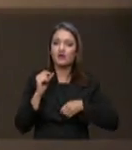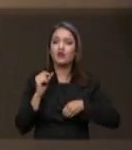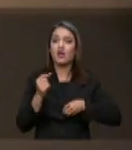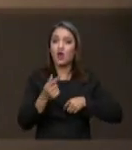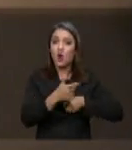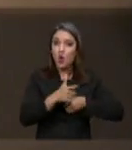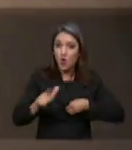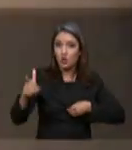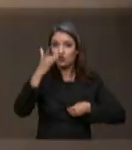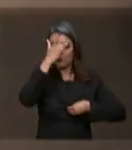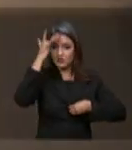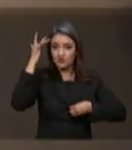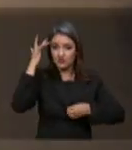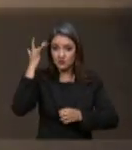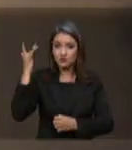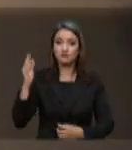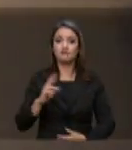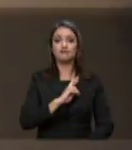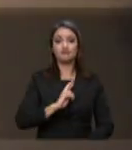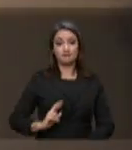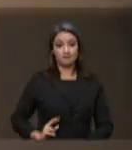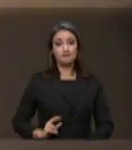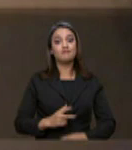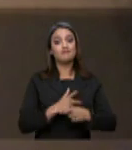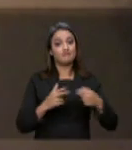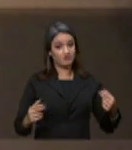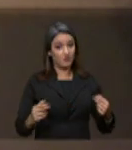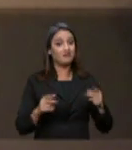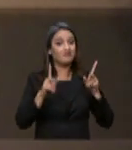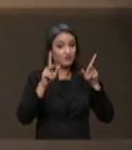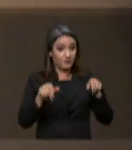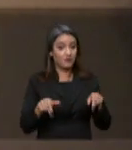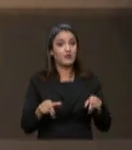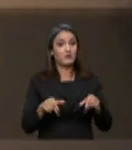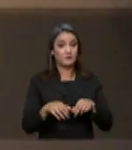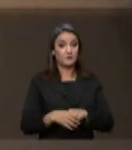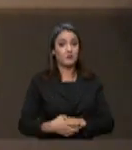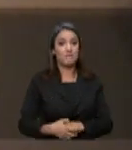da República falas também nesse sentido